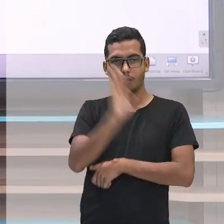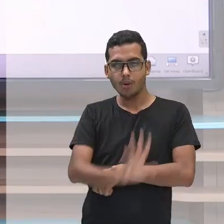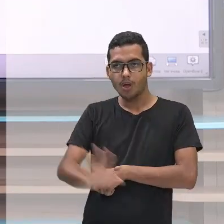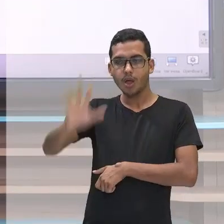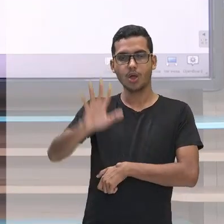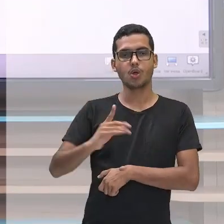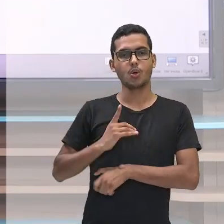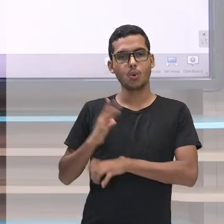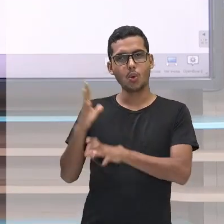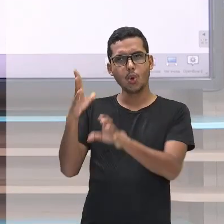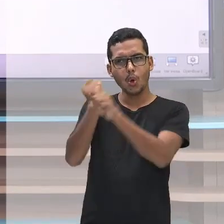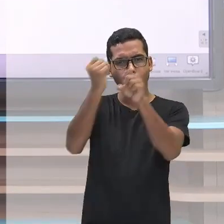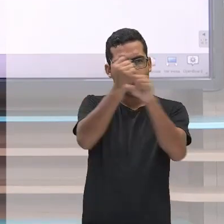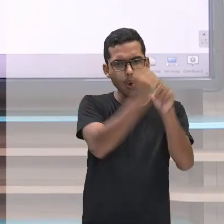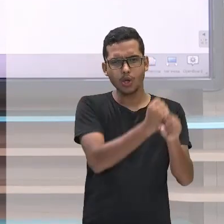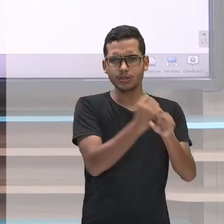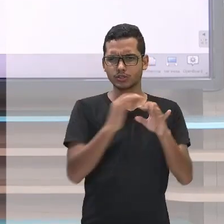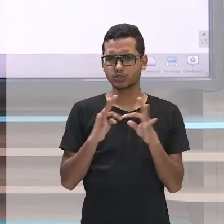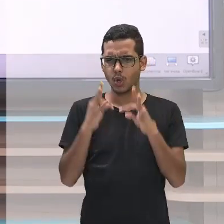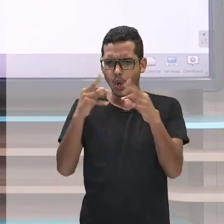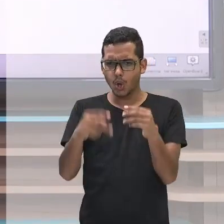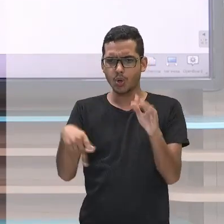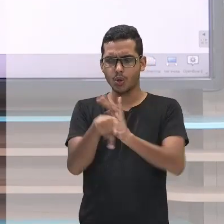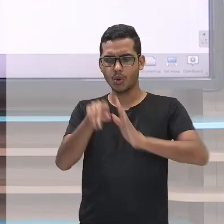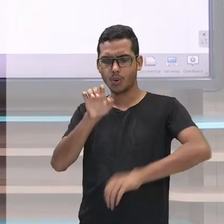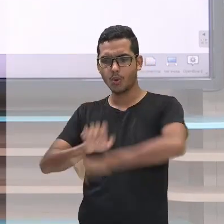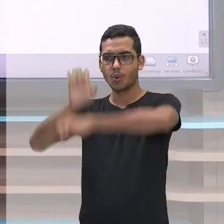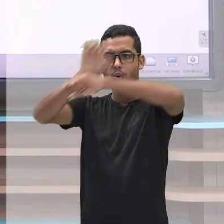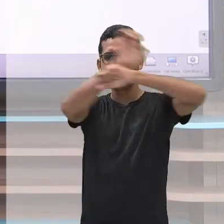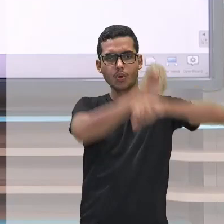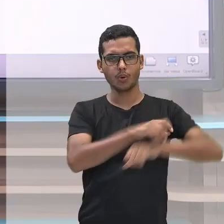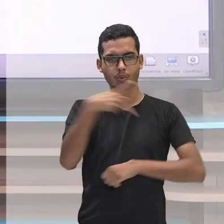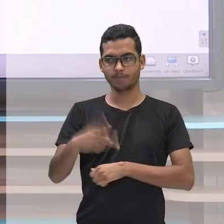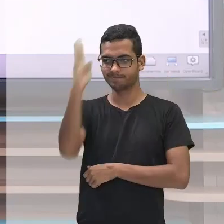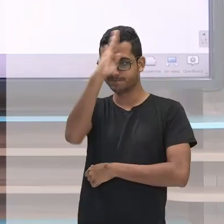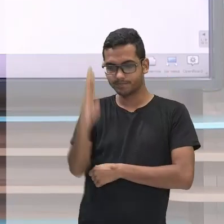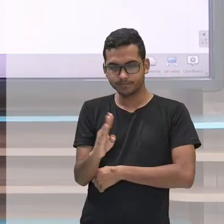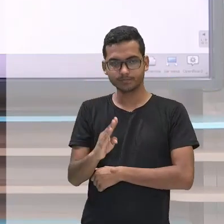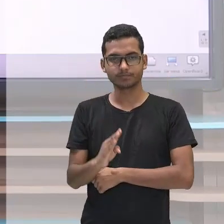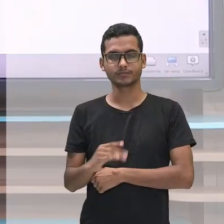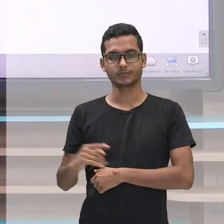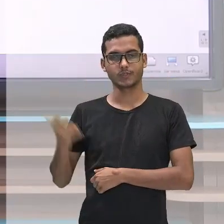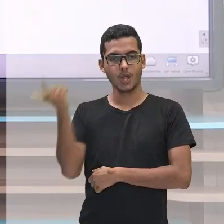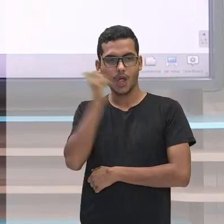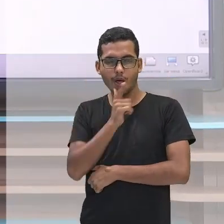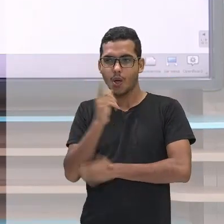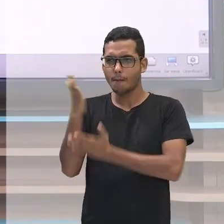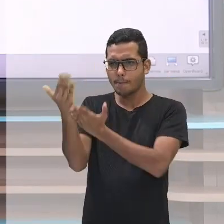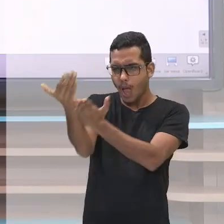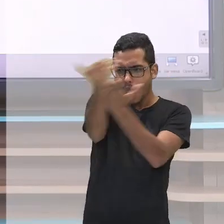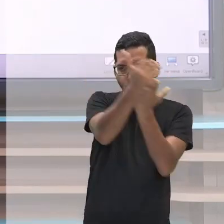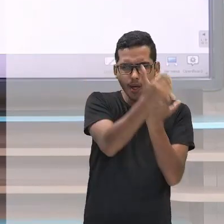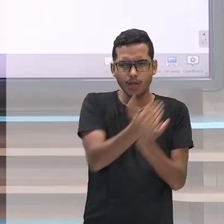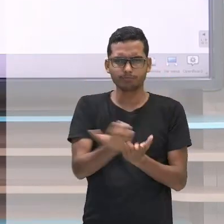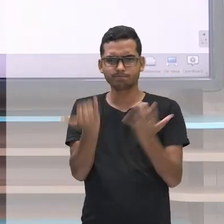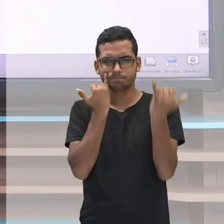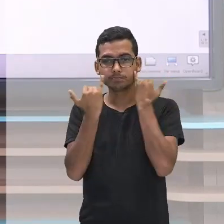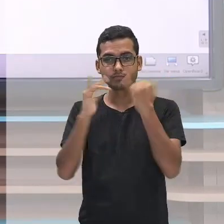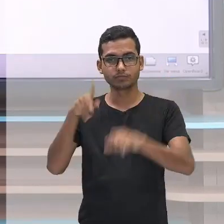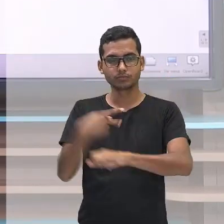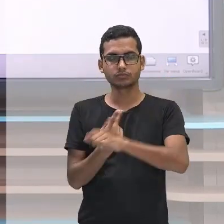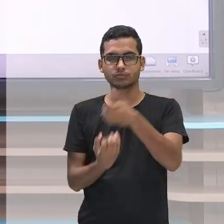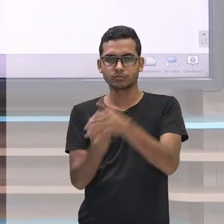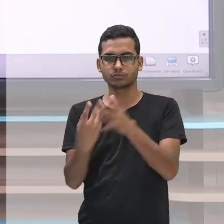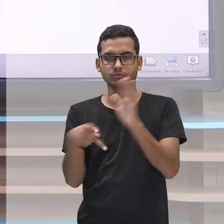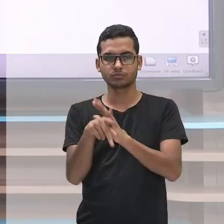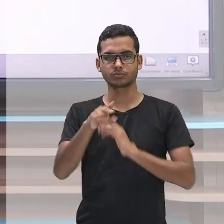todo o território, tá bom? De todos os estados. Vou tirar a média e vou chegar ali ao PIB, que eu vou dividir pela